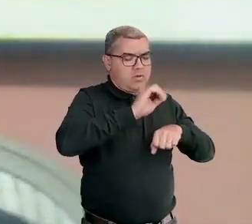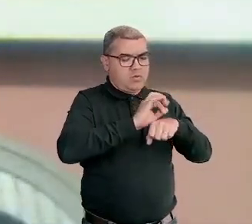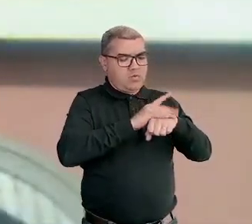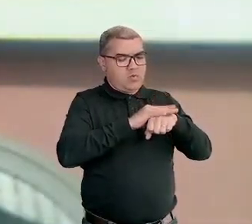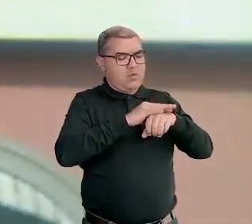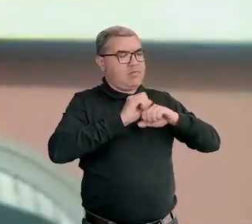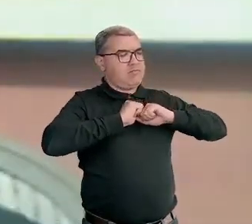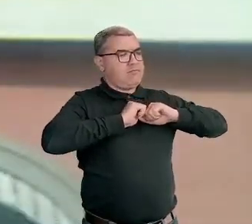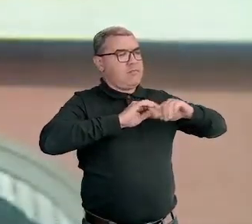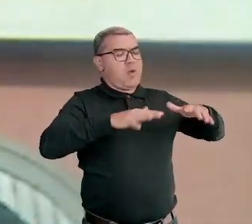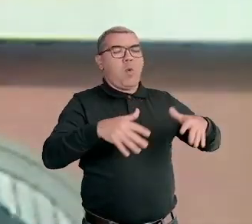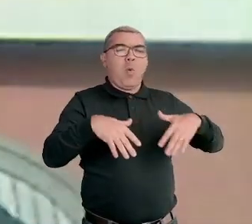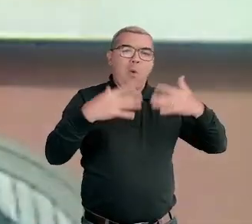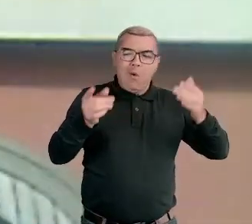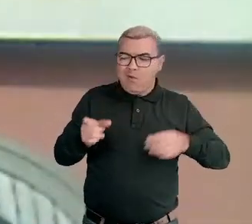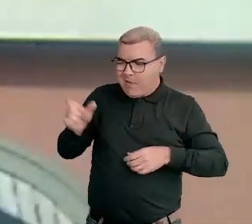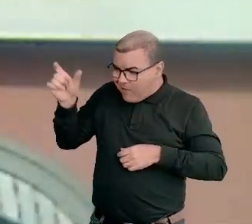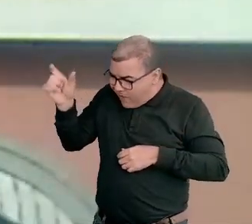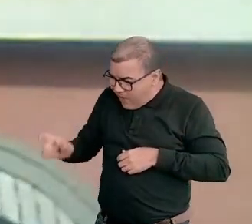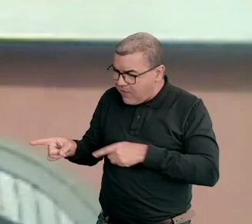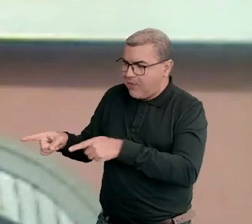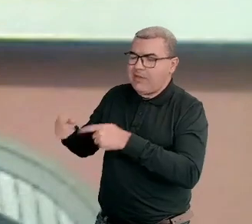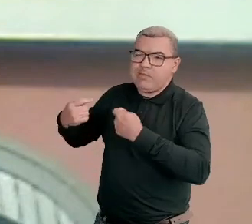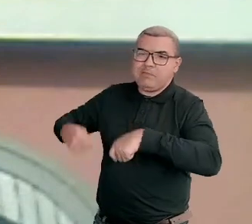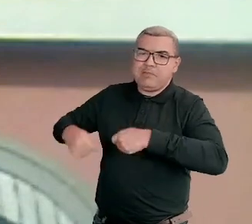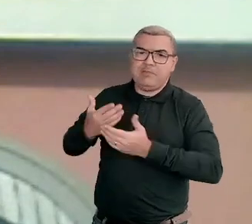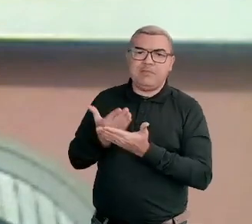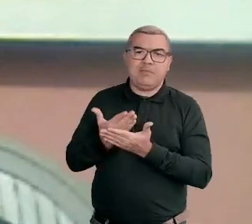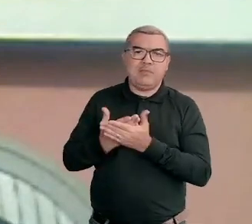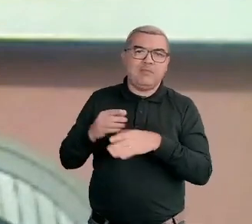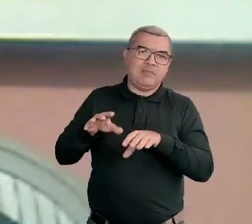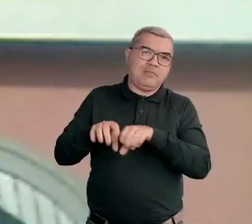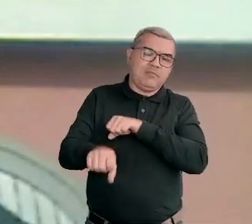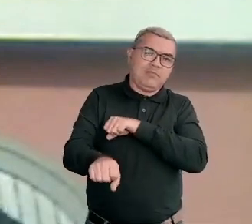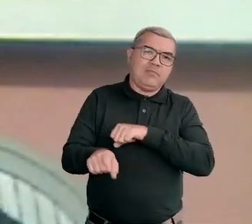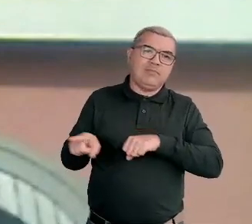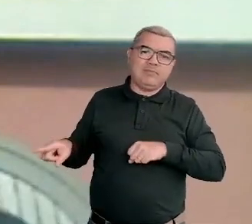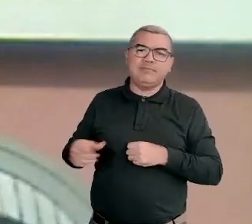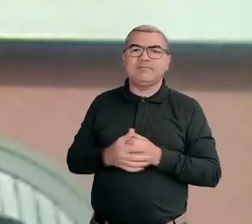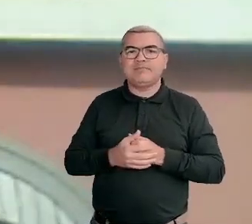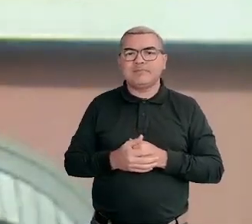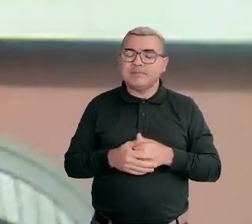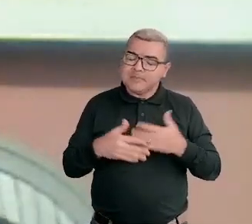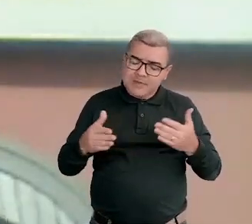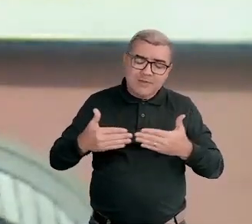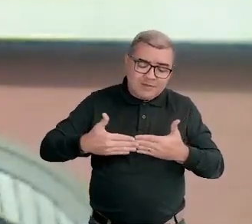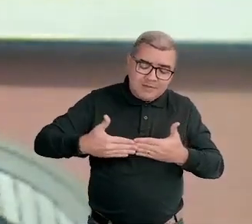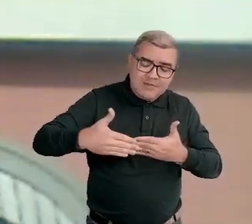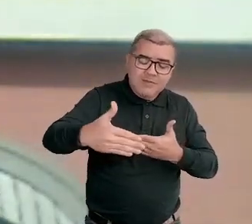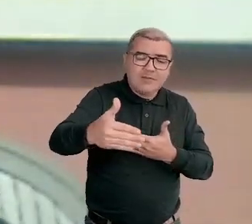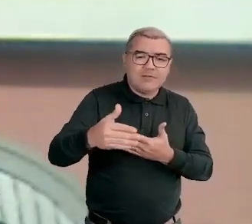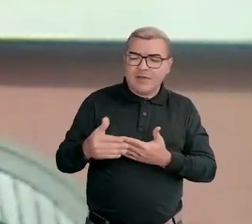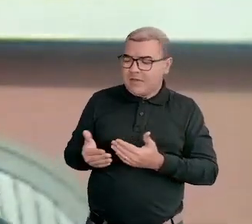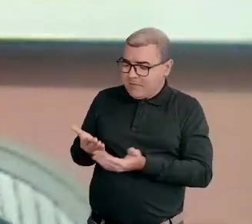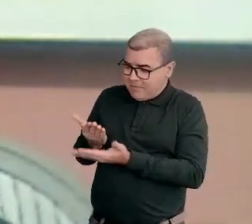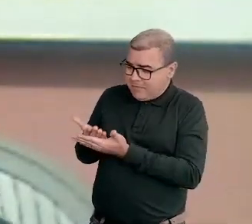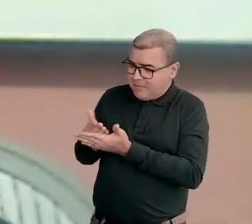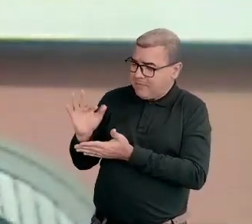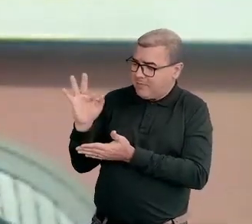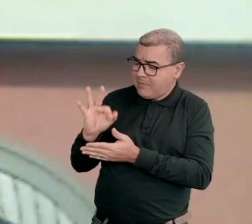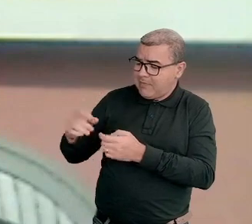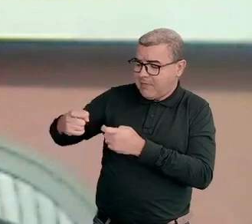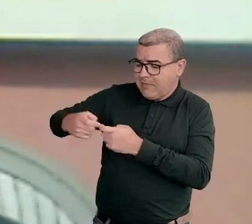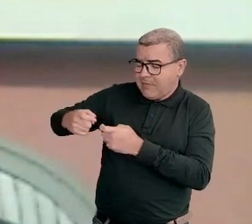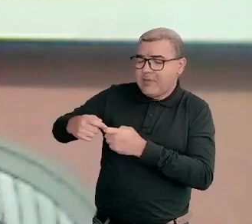e nesse sentido eu acho que a formação, a graduação dos médicos, ela terá que sofrer